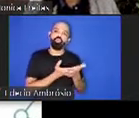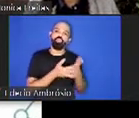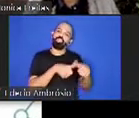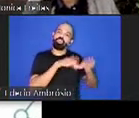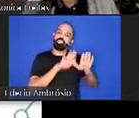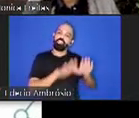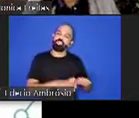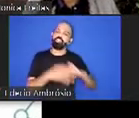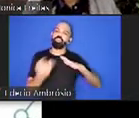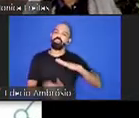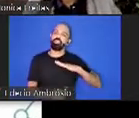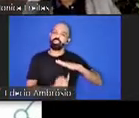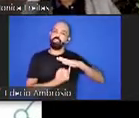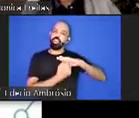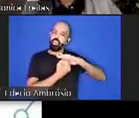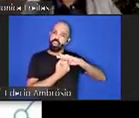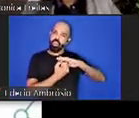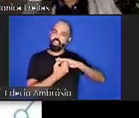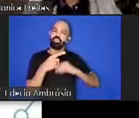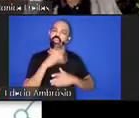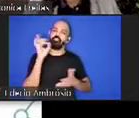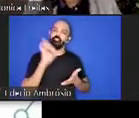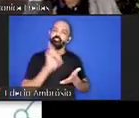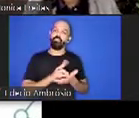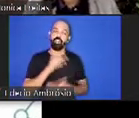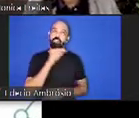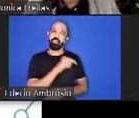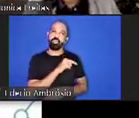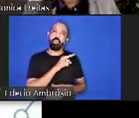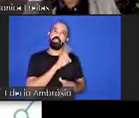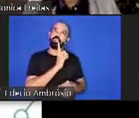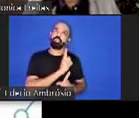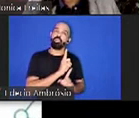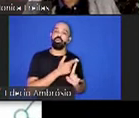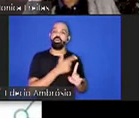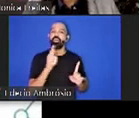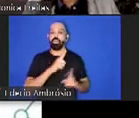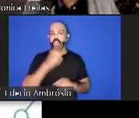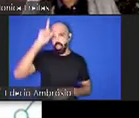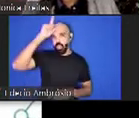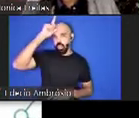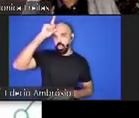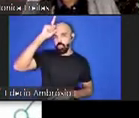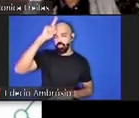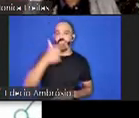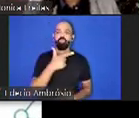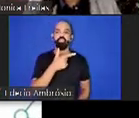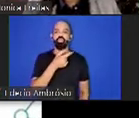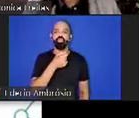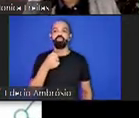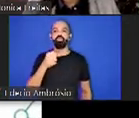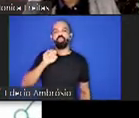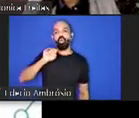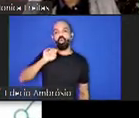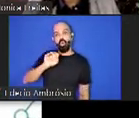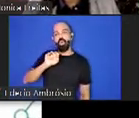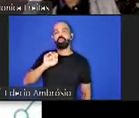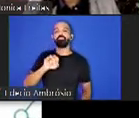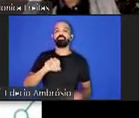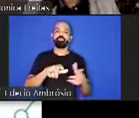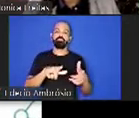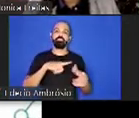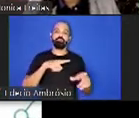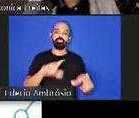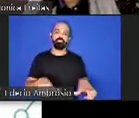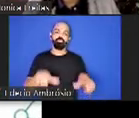Alexander von Humboldt, na verdade, não na Alexander von Humboldt, mas na Alemanha, em 2008, quando eu recebi o fellowship da